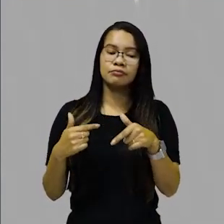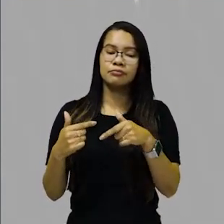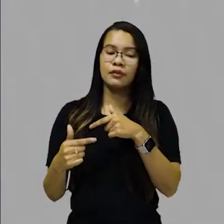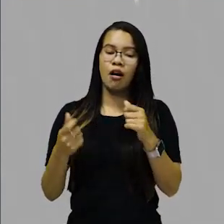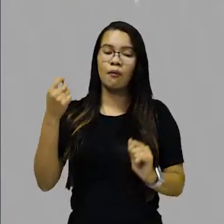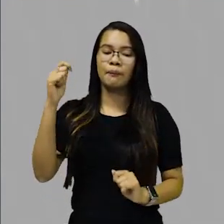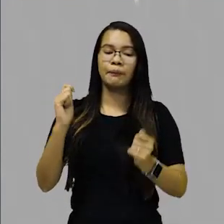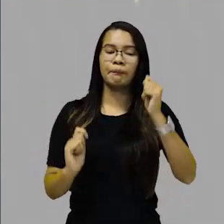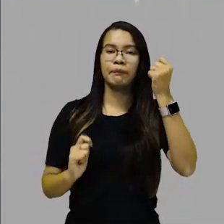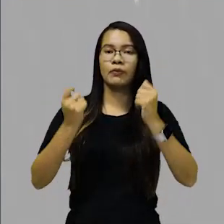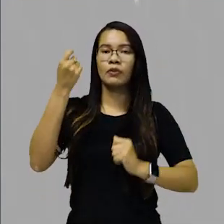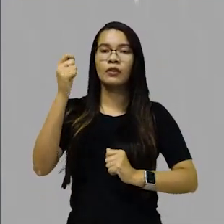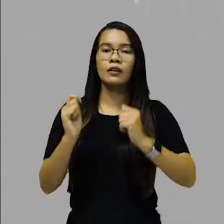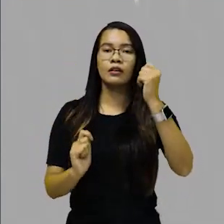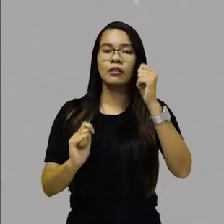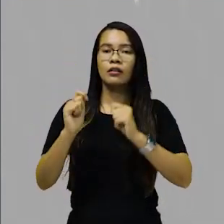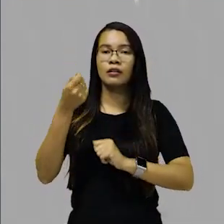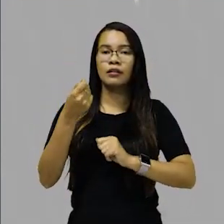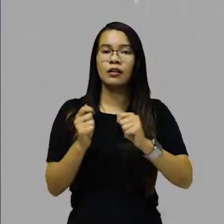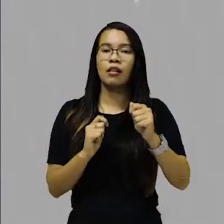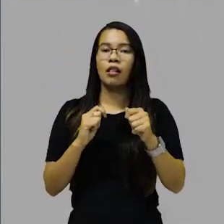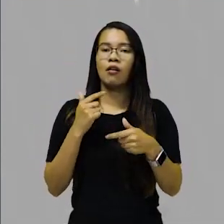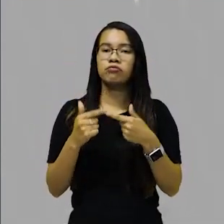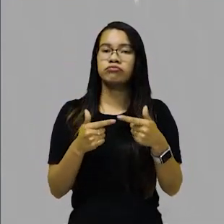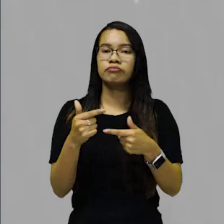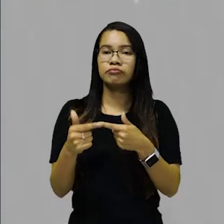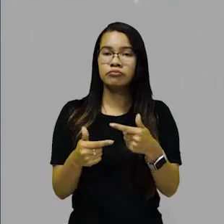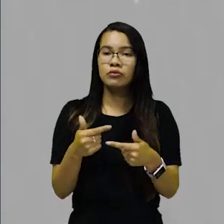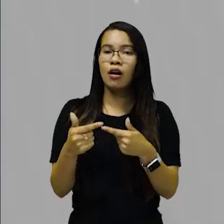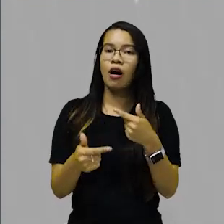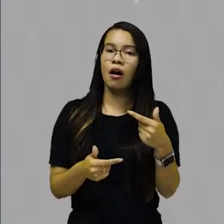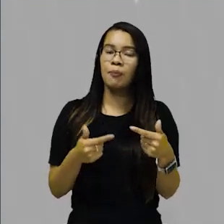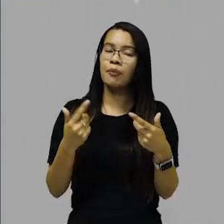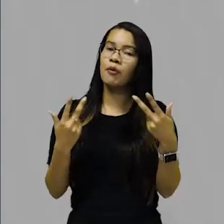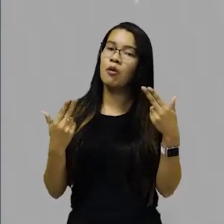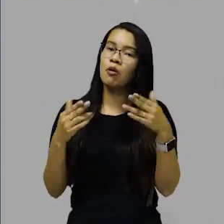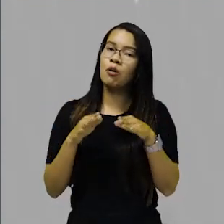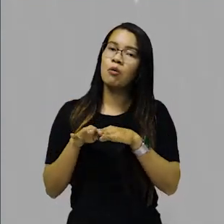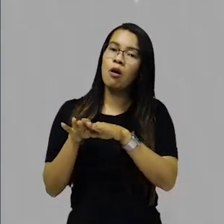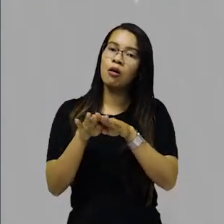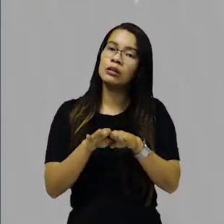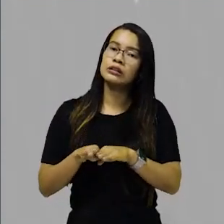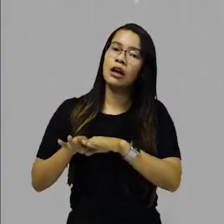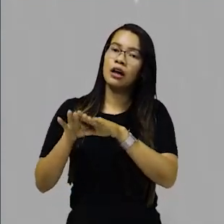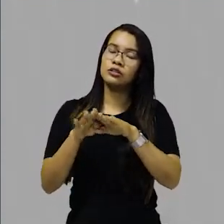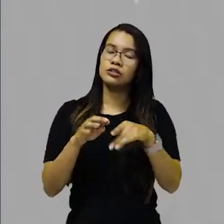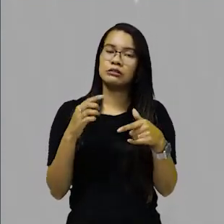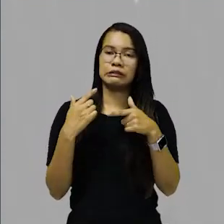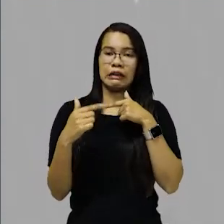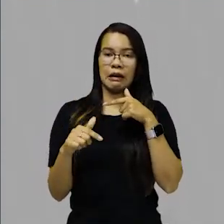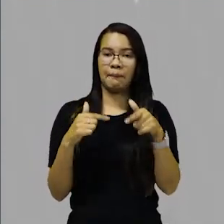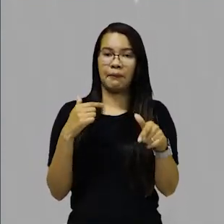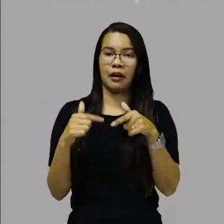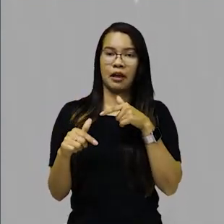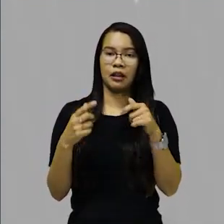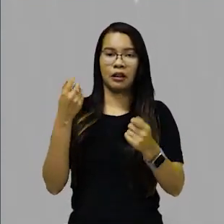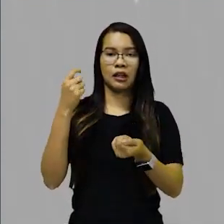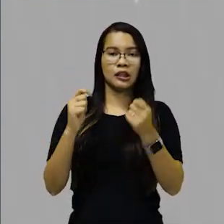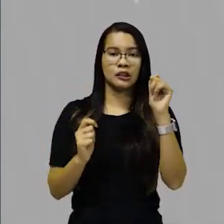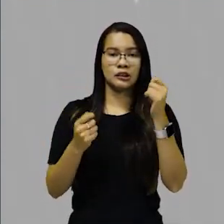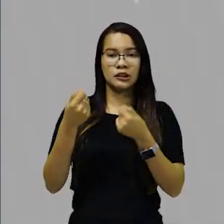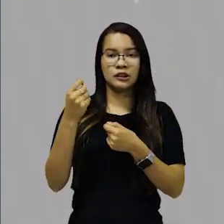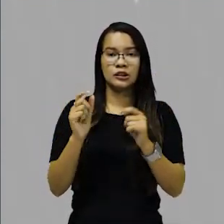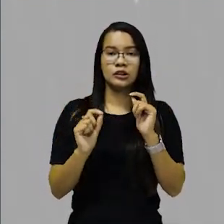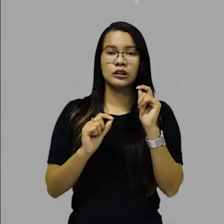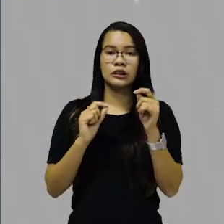Há lá as mulheres lutando por condições de igualdade de trabalho nas indústrias. Ou seja, condições de igualdade de trabalho